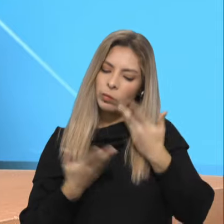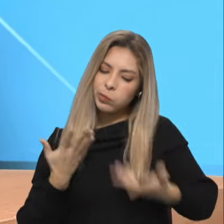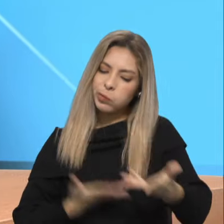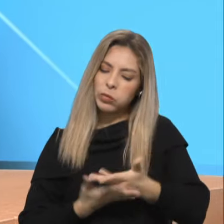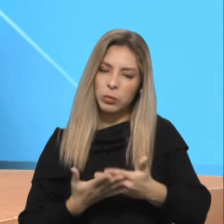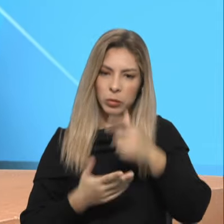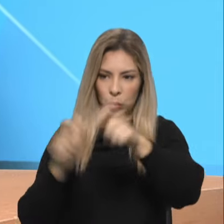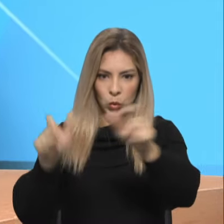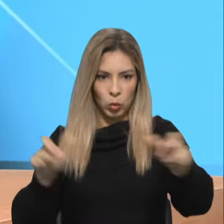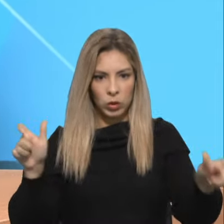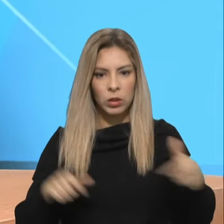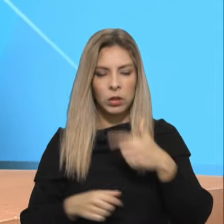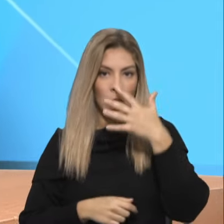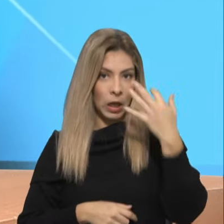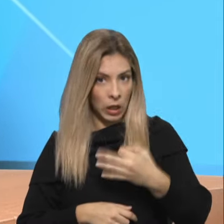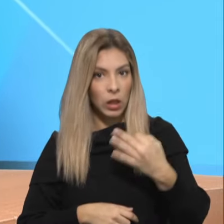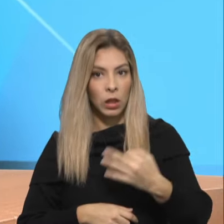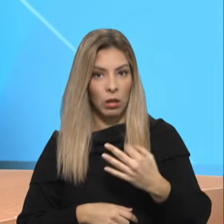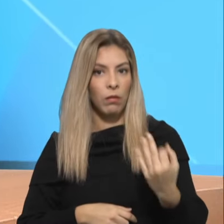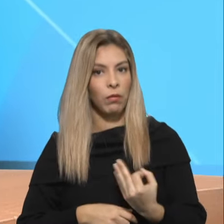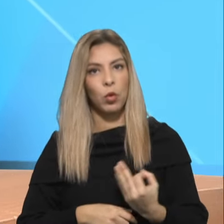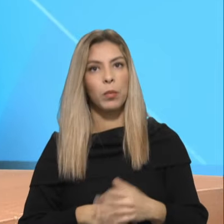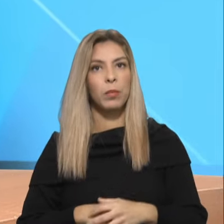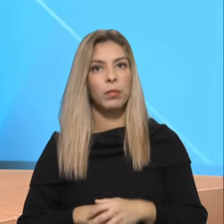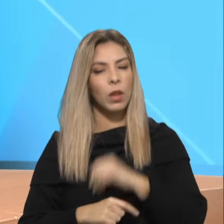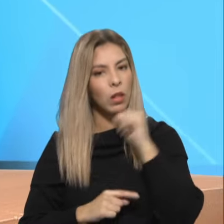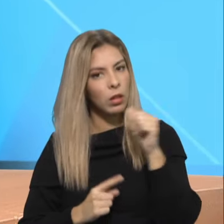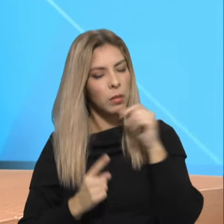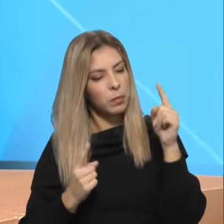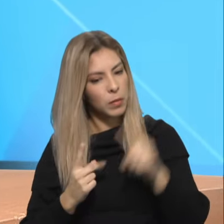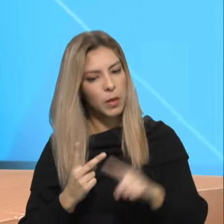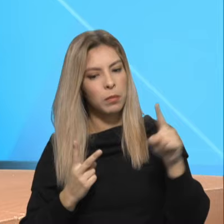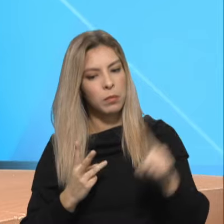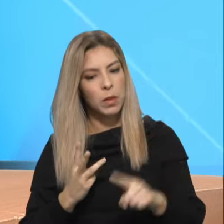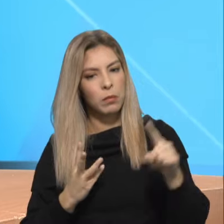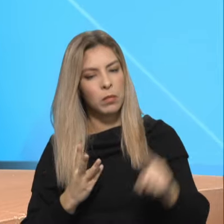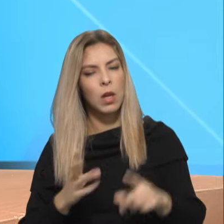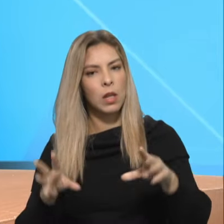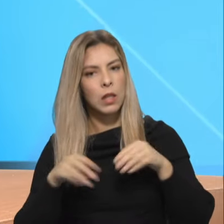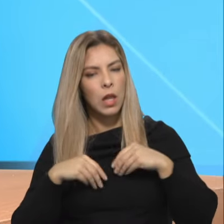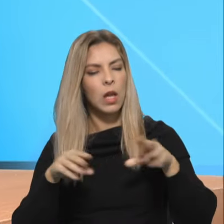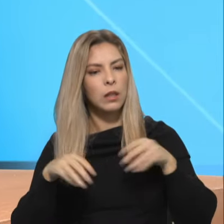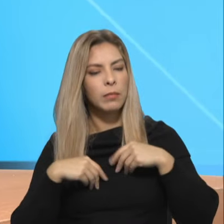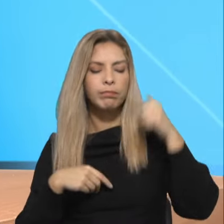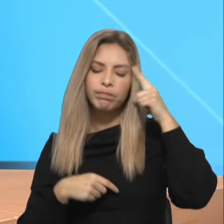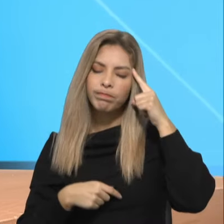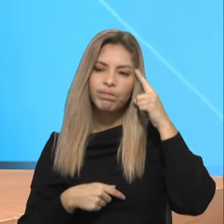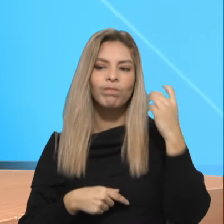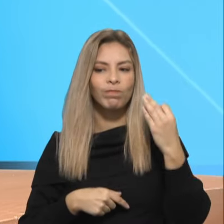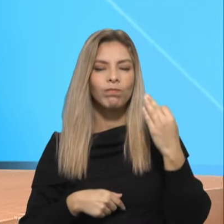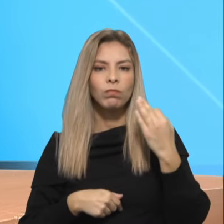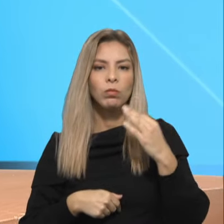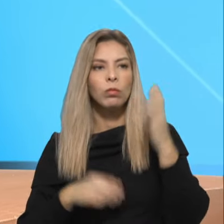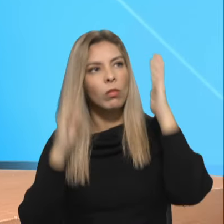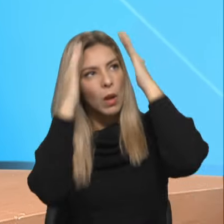crentes, de uma grande quantidade de crentes, que foi paulatinamente aceitando interiormente que não lhes fazia sentido olhar para